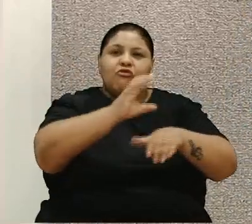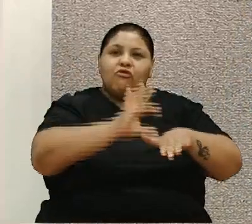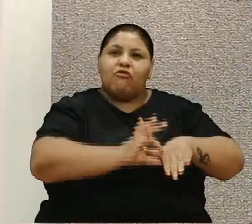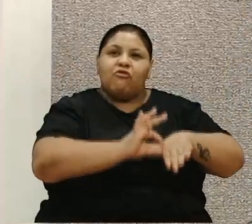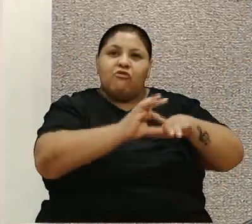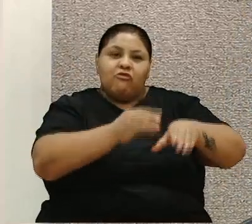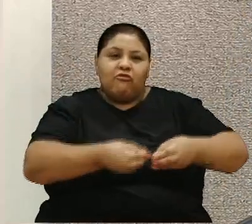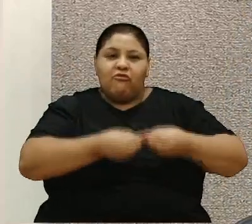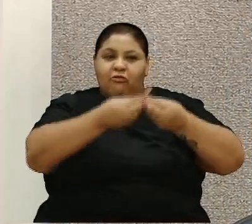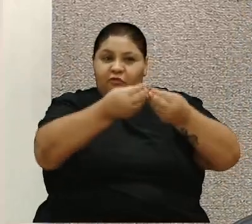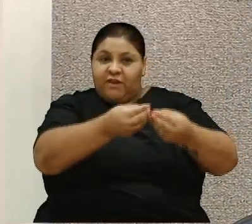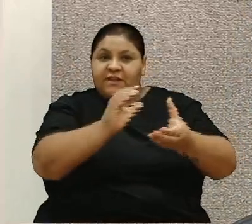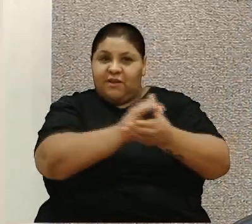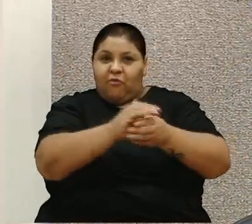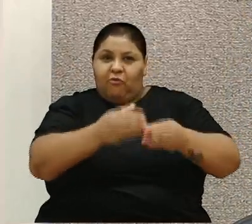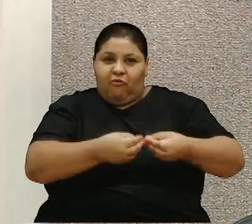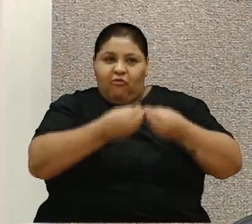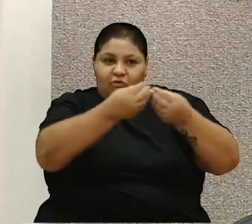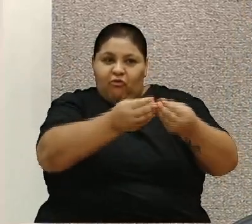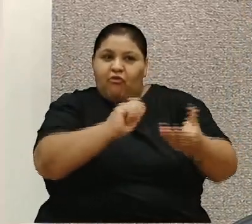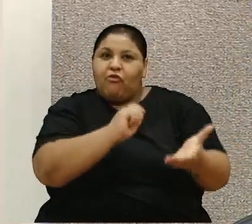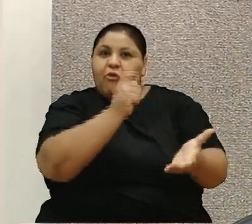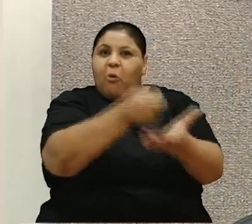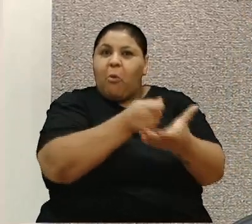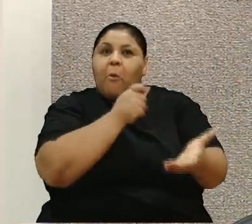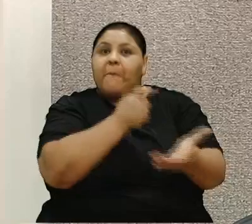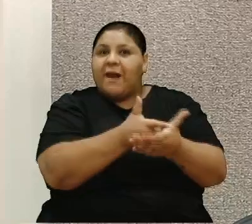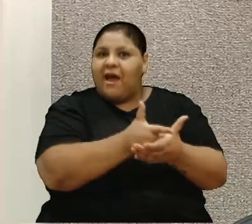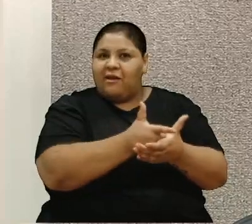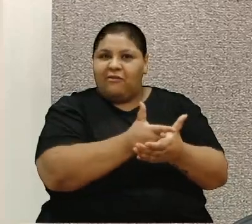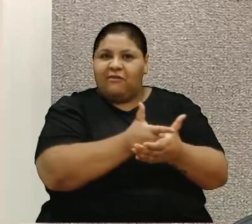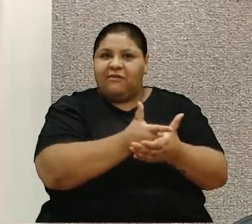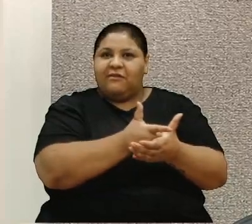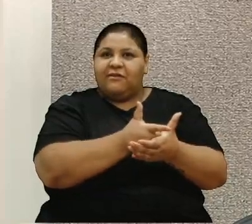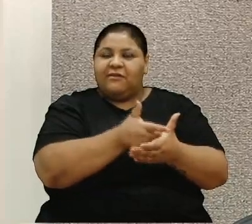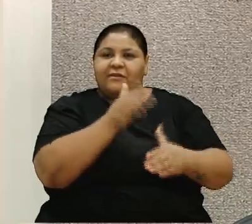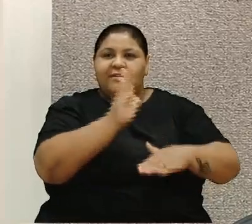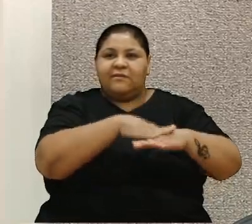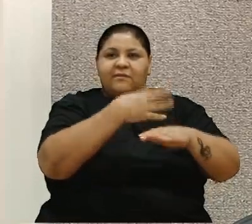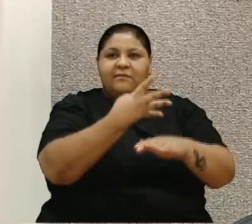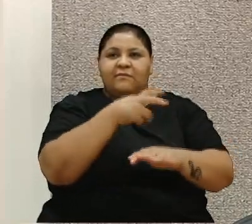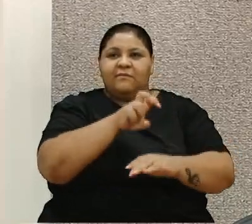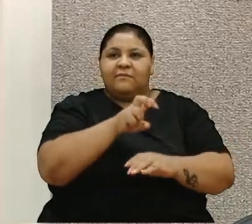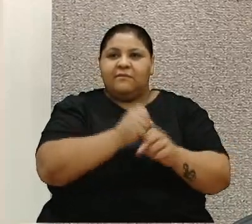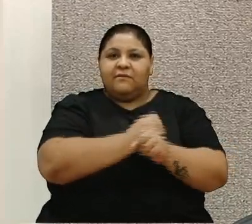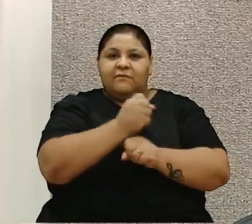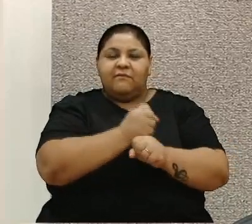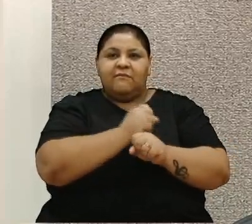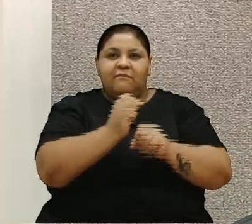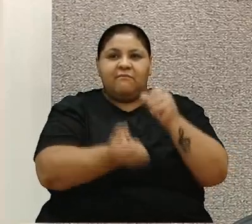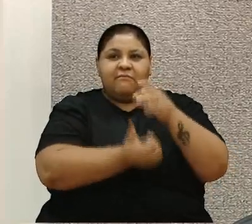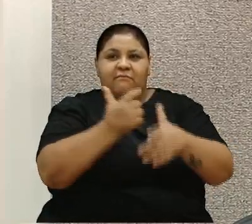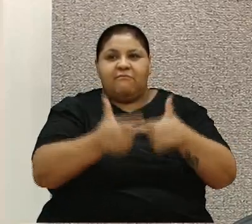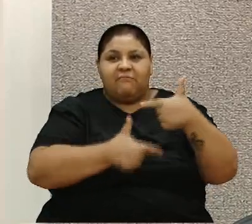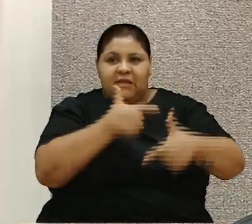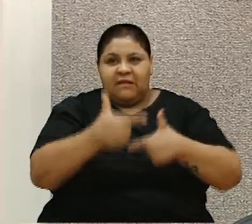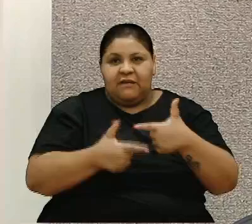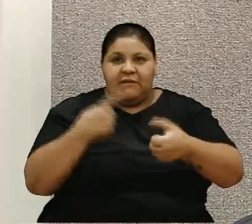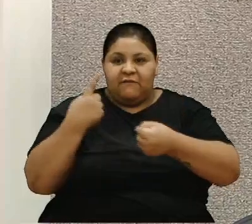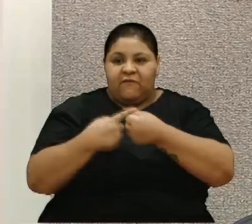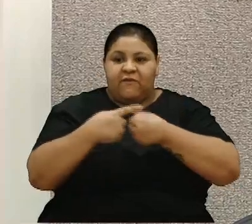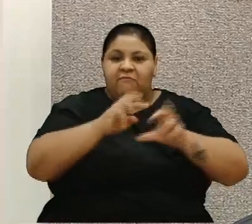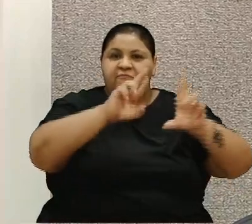posto ofereceram ao casal que o adquiriram na sua totalidade, onde permaneceram por mais 45 anos, gerando muitos empregos diretos na cidade e